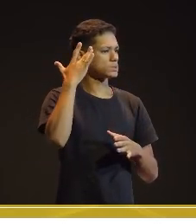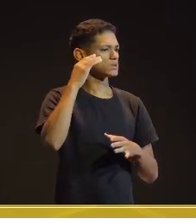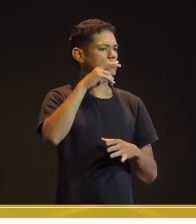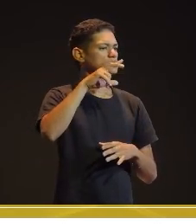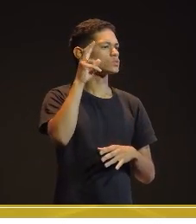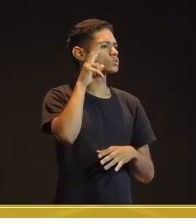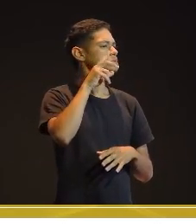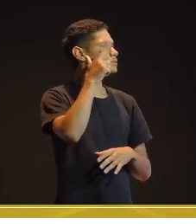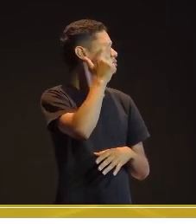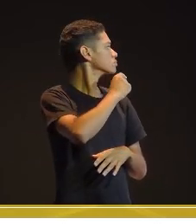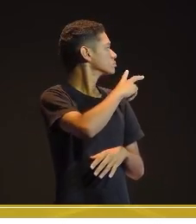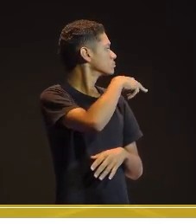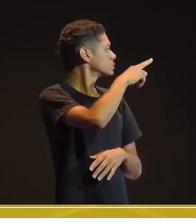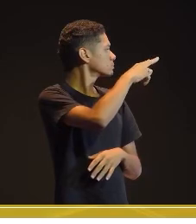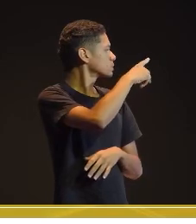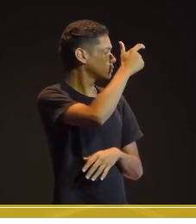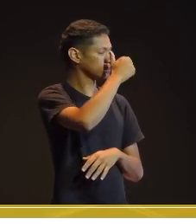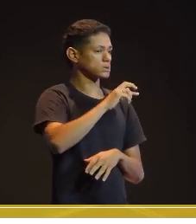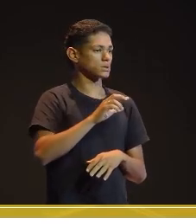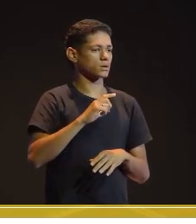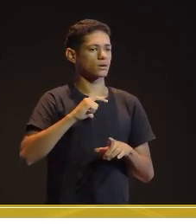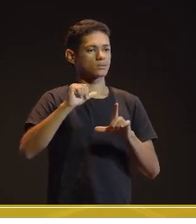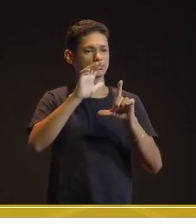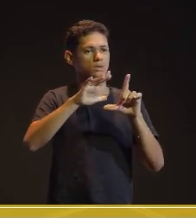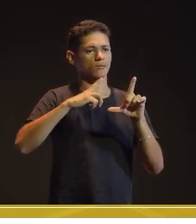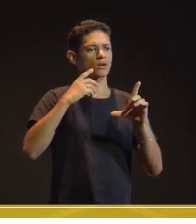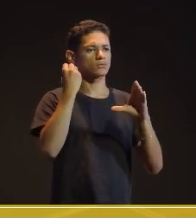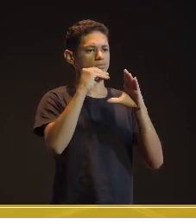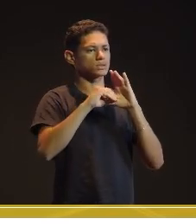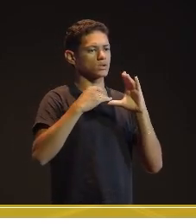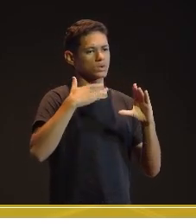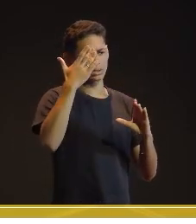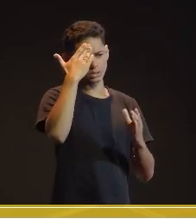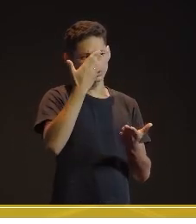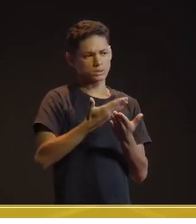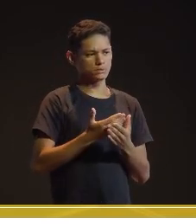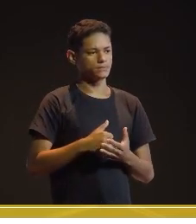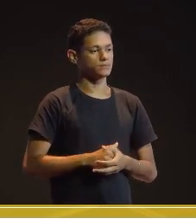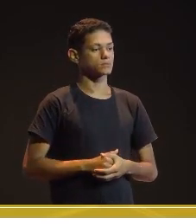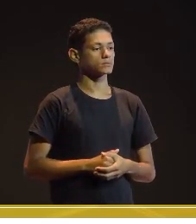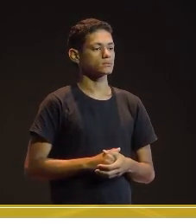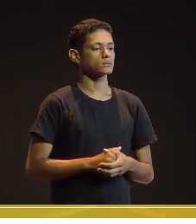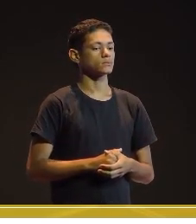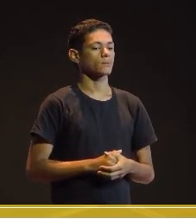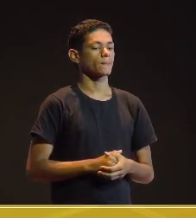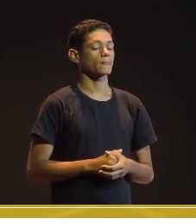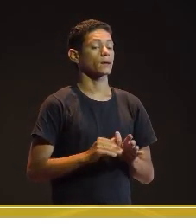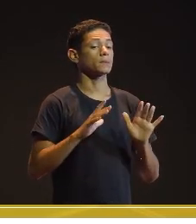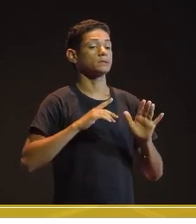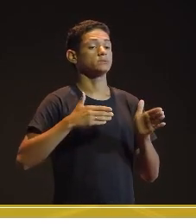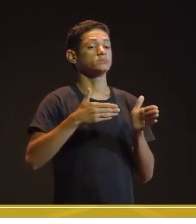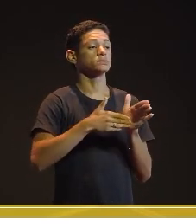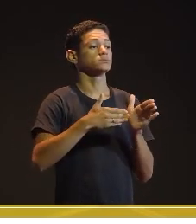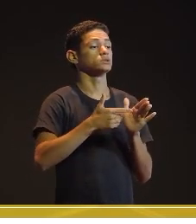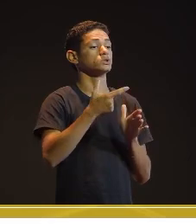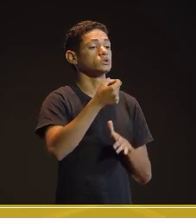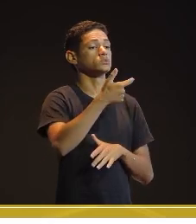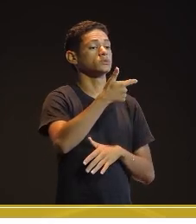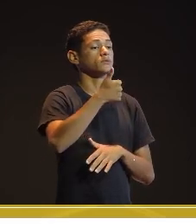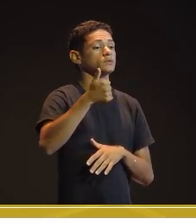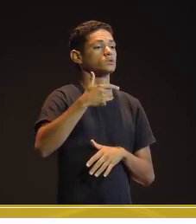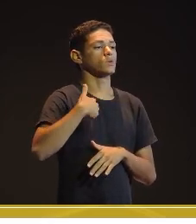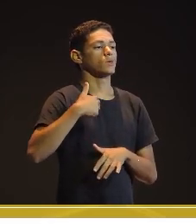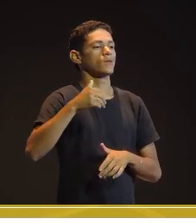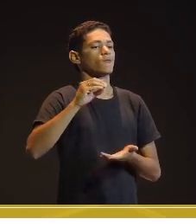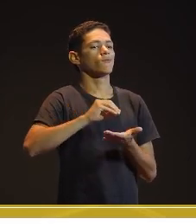sei se vocês vão conseguir ler todos os itens, a minha apresentação eu acho que vai ser disponibilizada para vocês, Mas a primeira barreira desde 2021 é falta de mão de